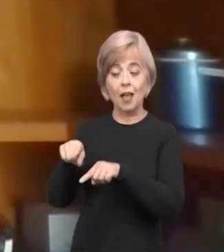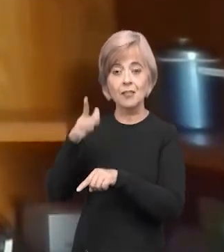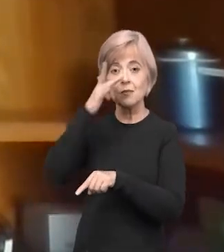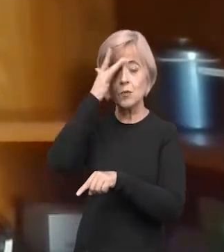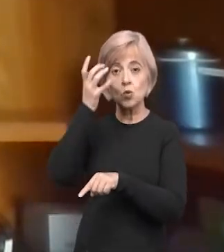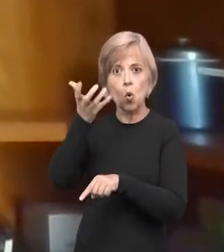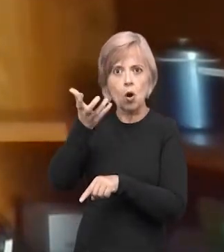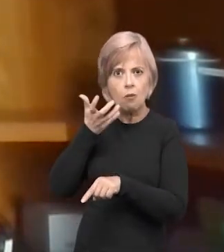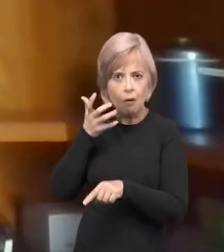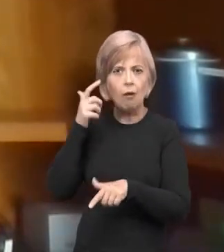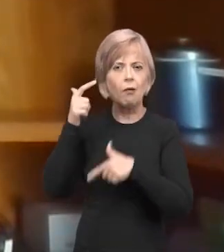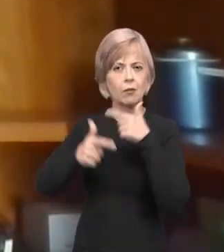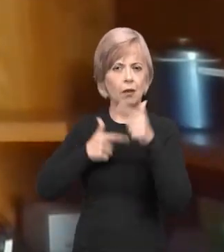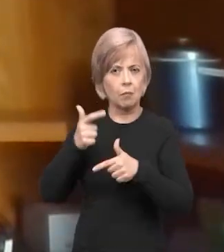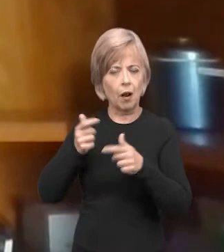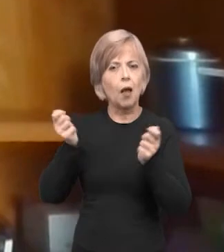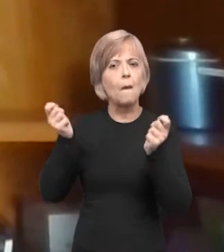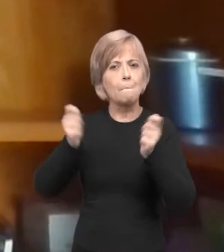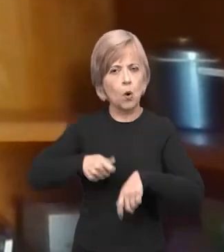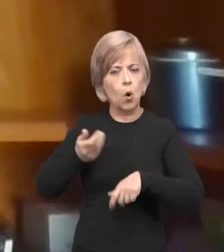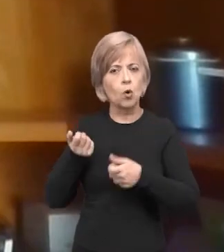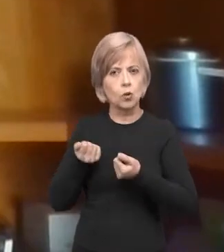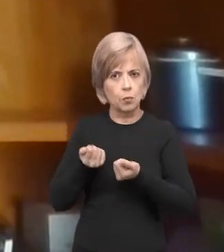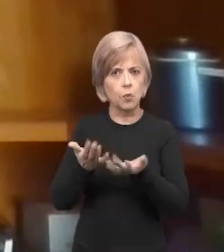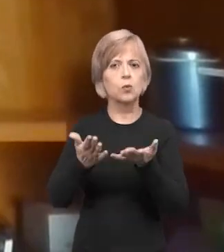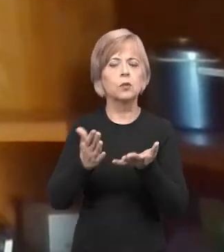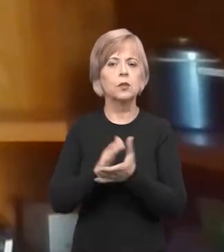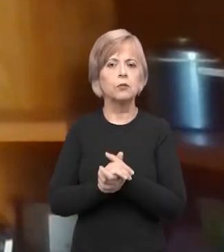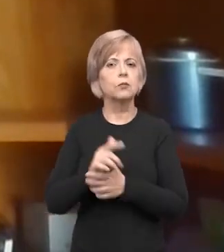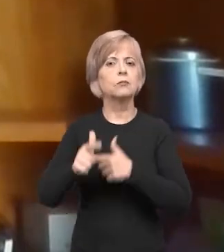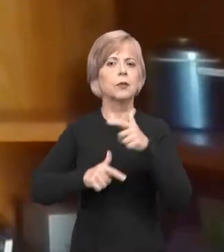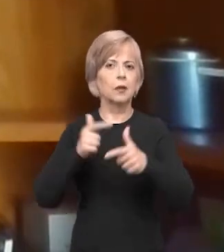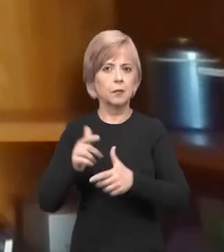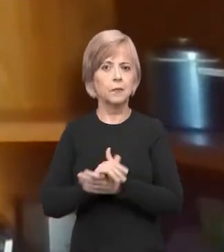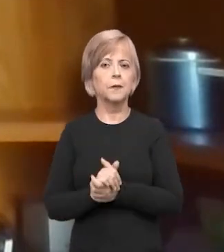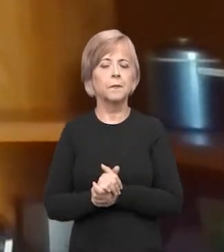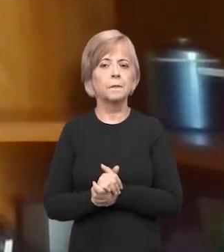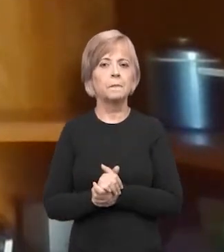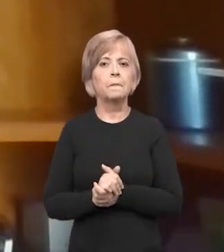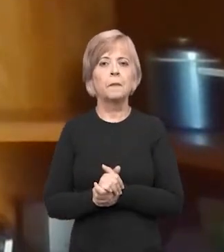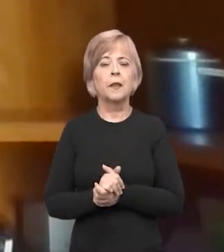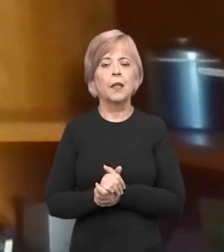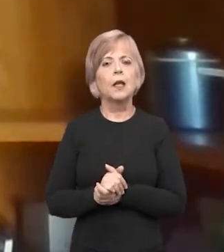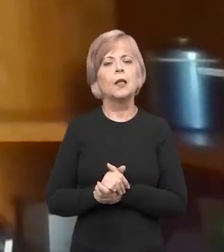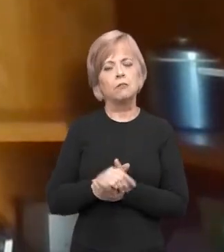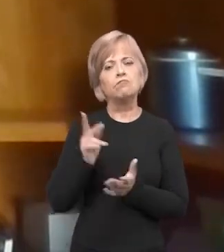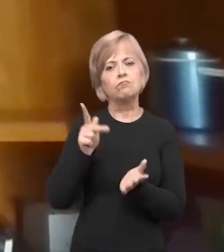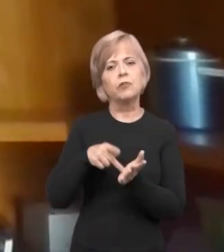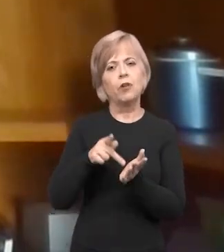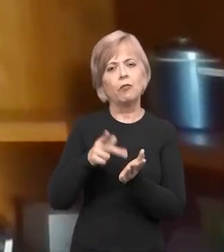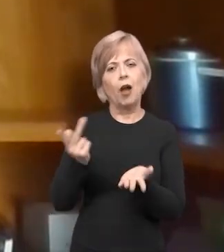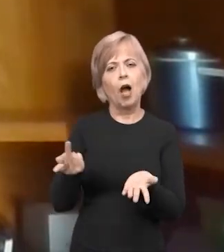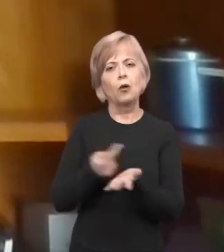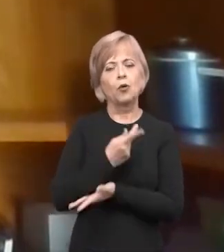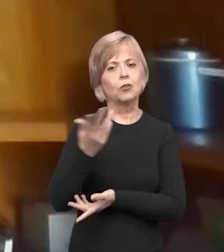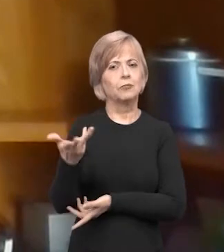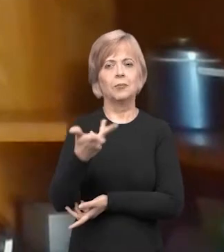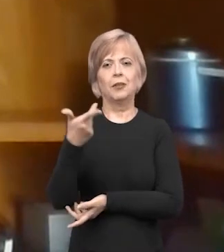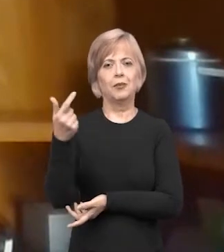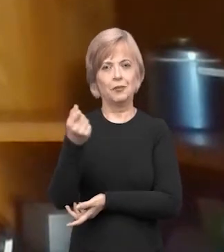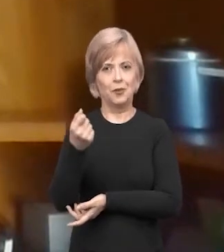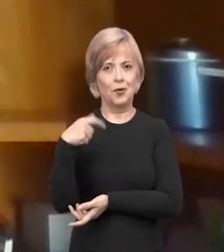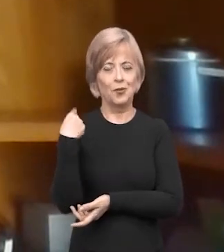pessoa queira trabalhar e possa contribuir, né, logicamente, com o trabalho. E isso realmente tem acontecido de uma